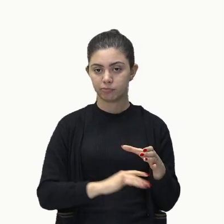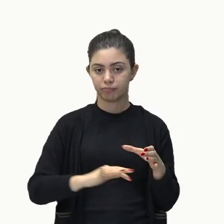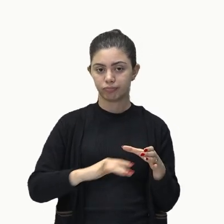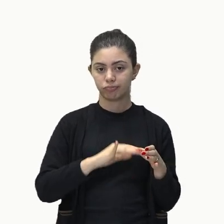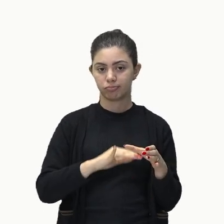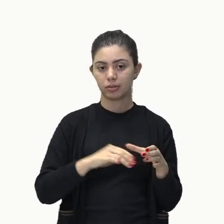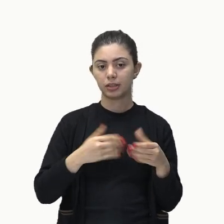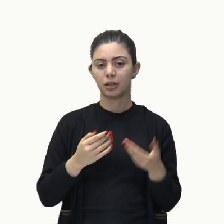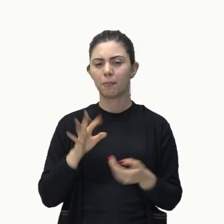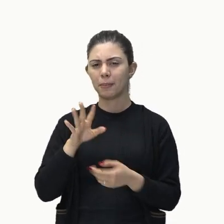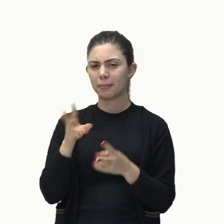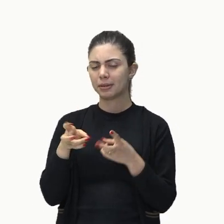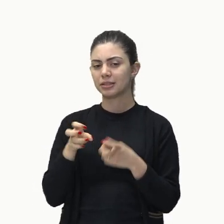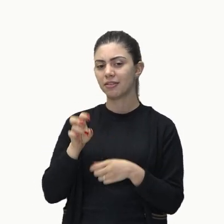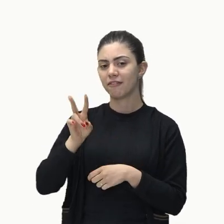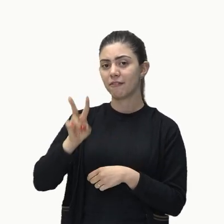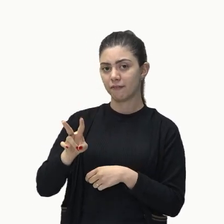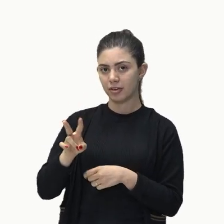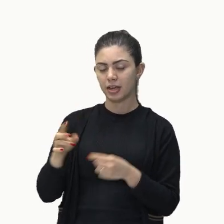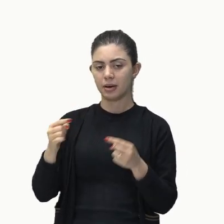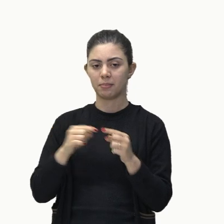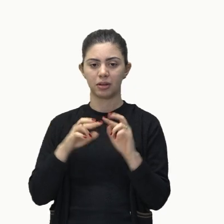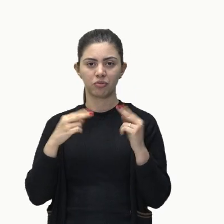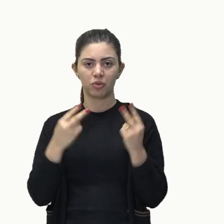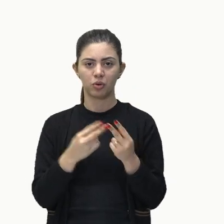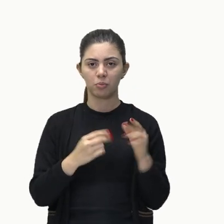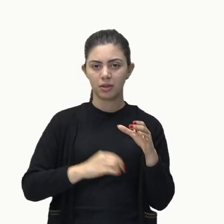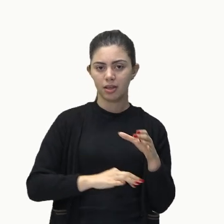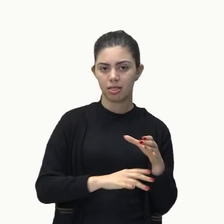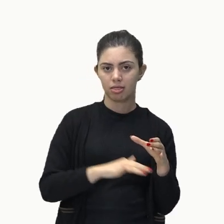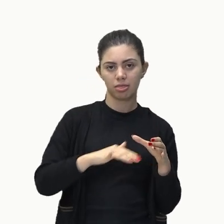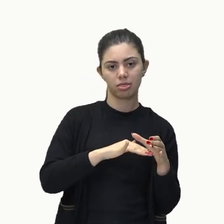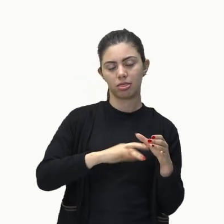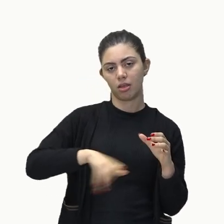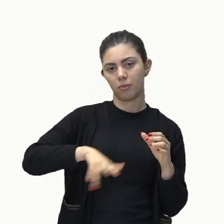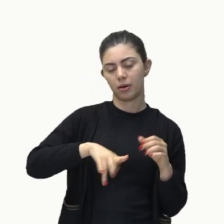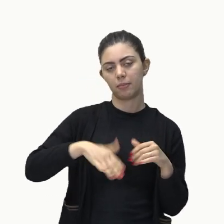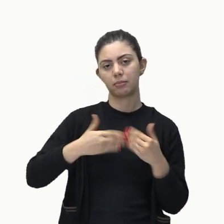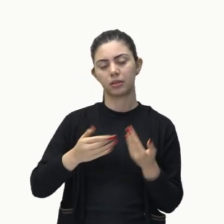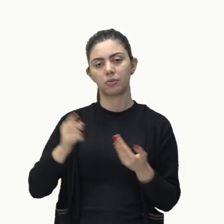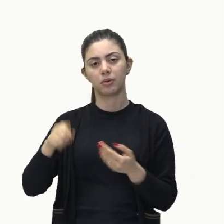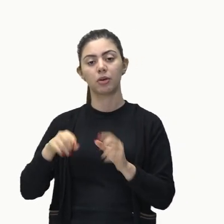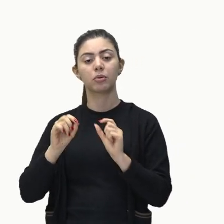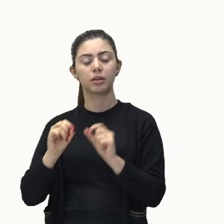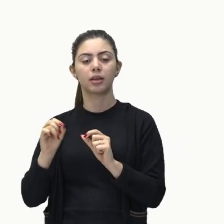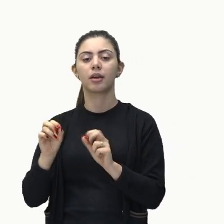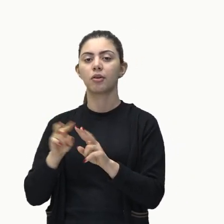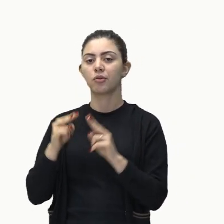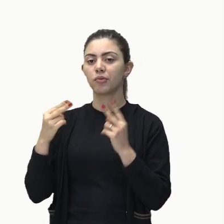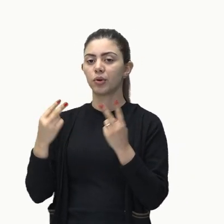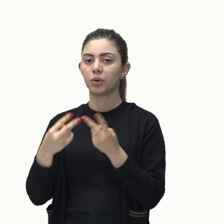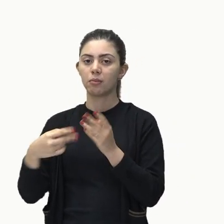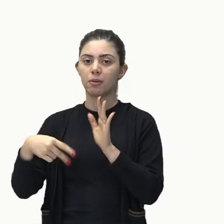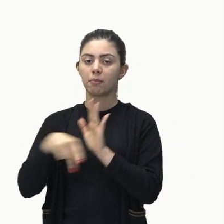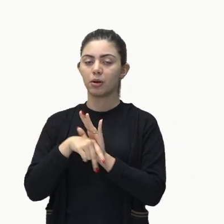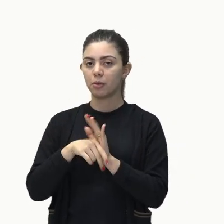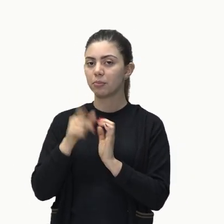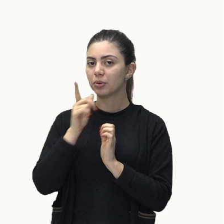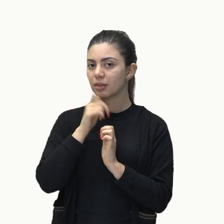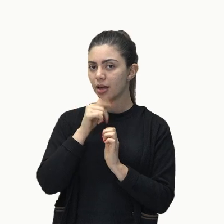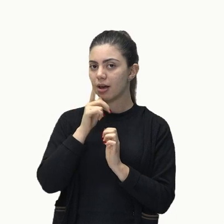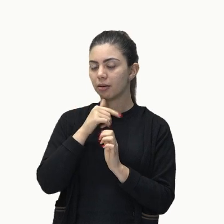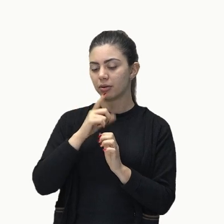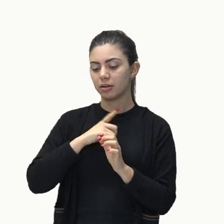é o volume do líquido, nem é o volume do corpo, pessoal. É o volume da água deslocada, tá